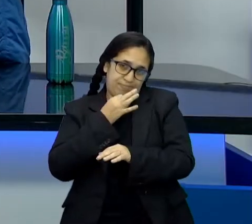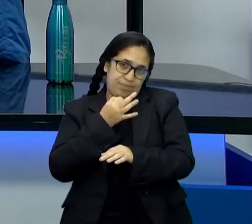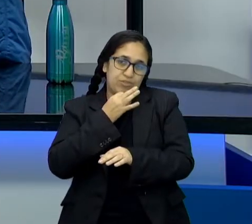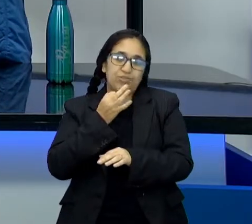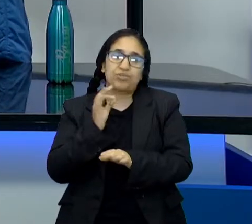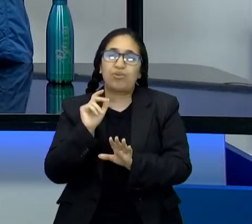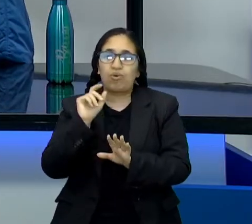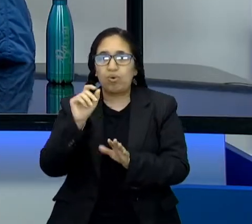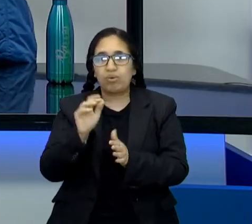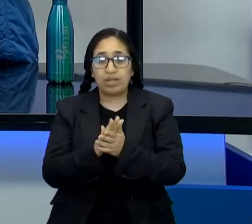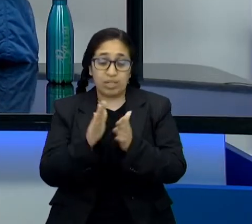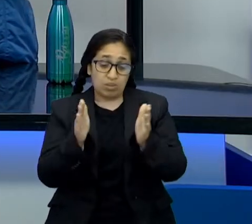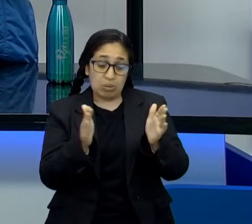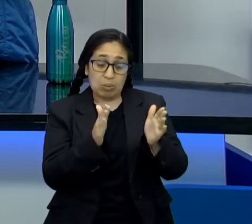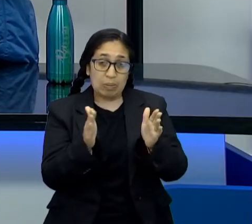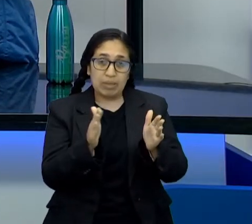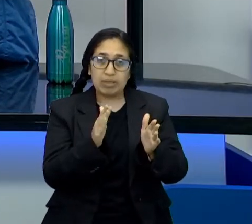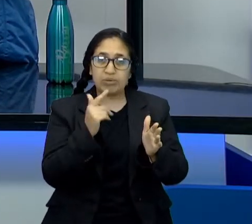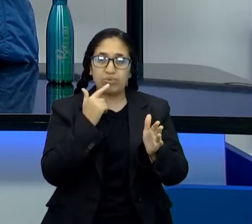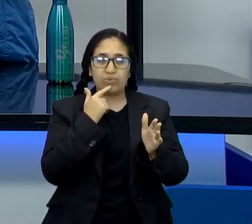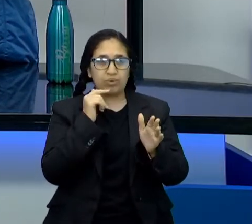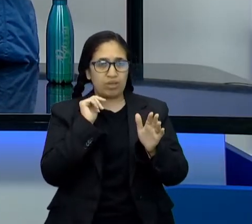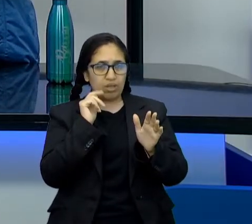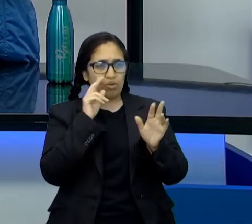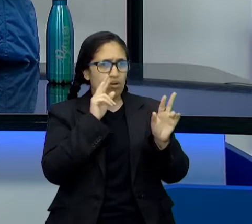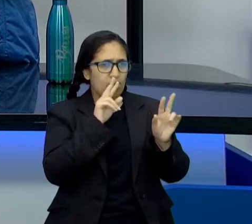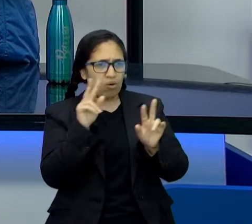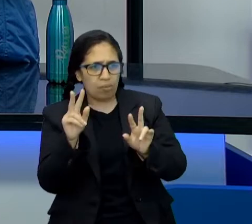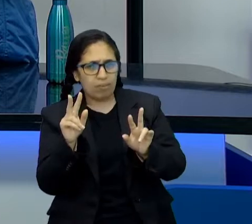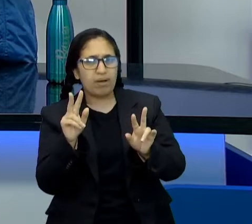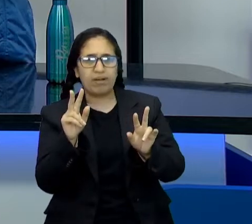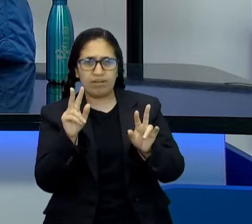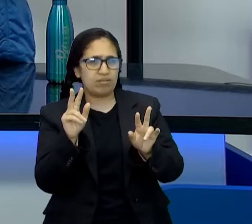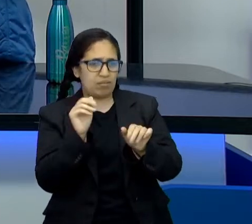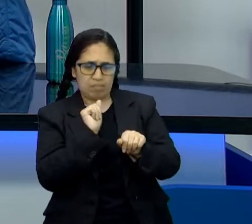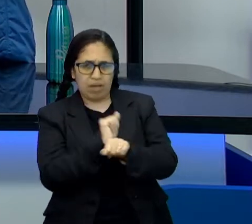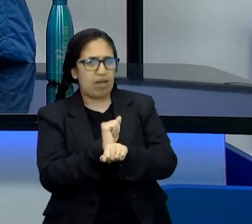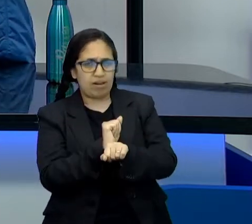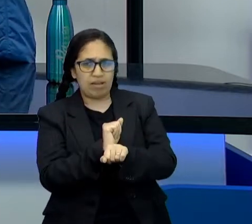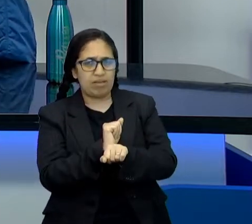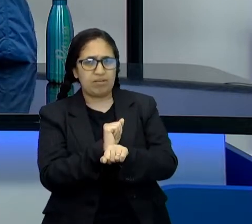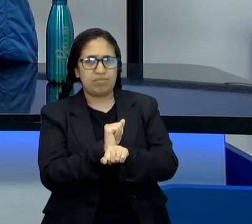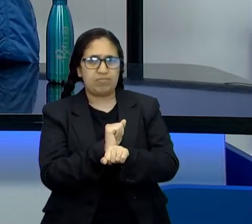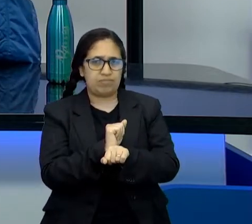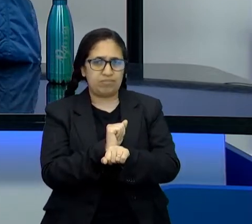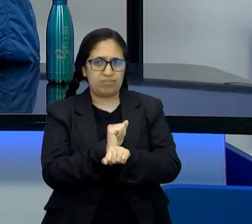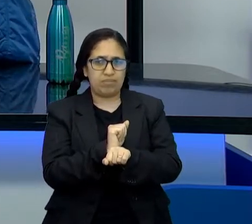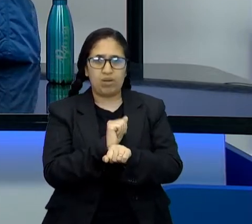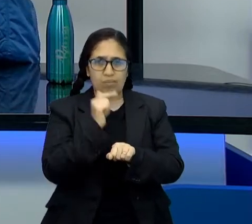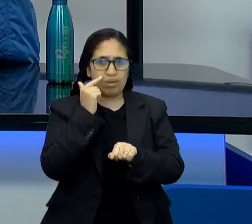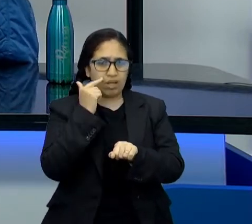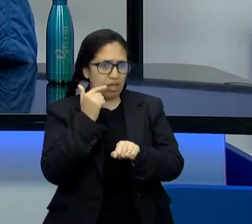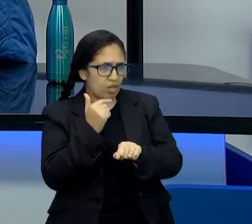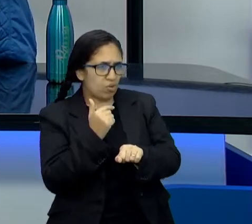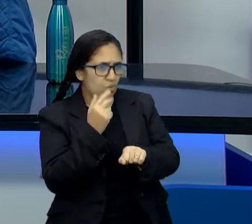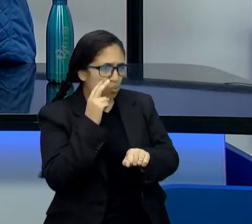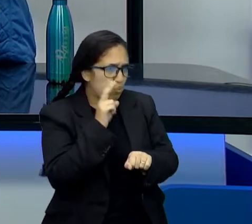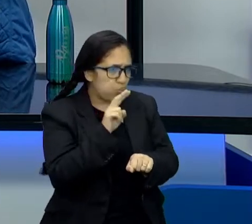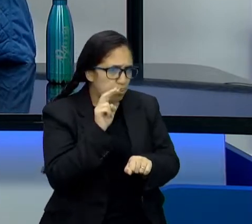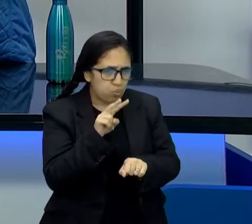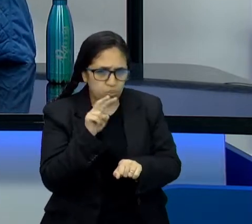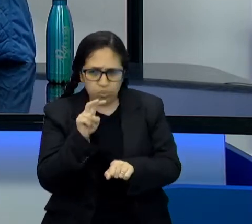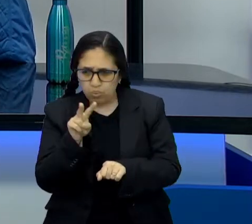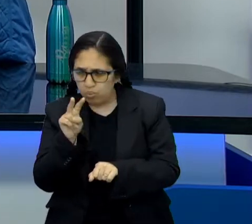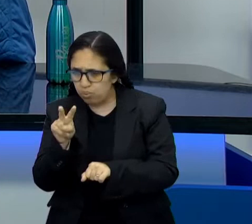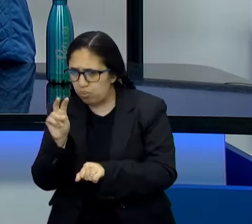em determinado período, eu parei de acompanhar as notícias, de modo geral, porque eu consumo muito. Então, e